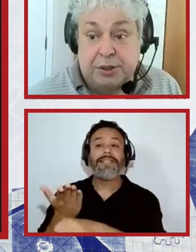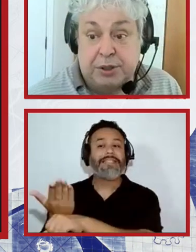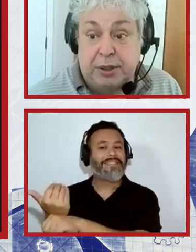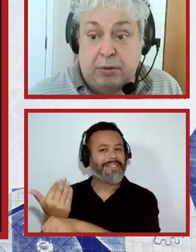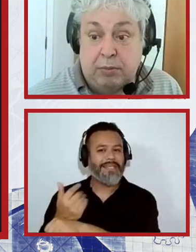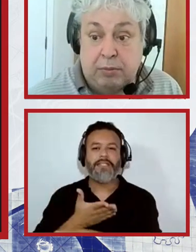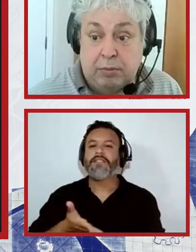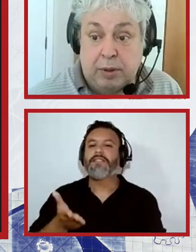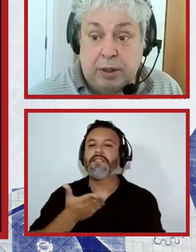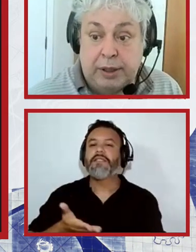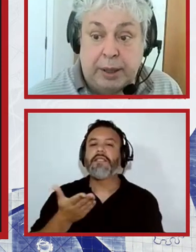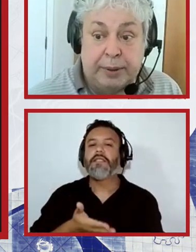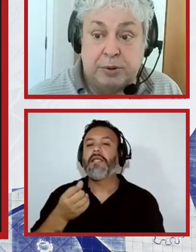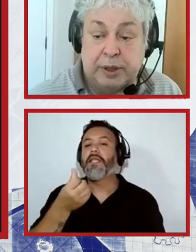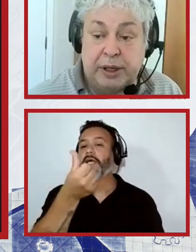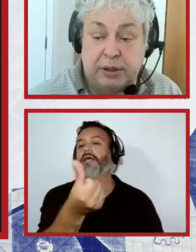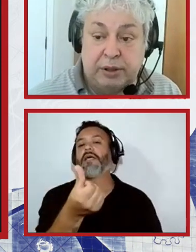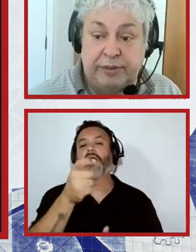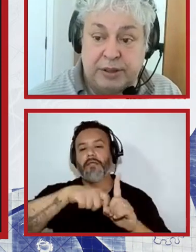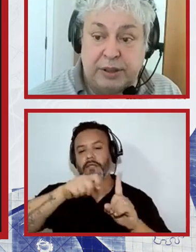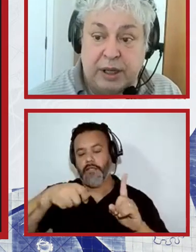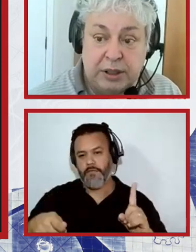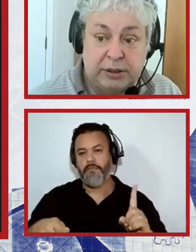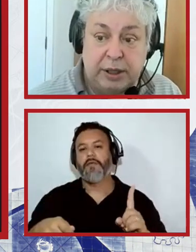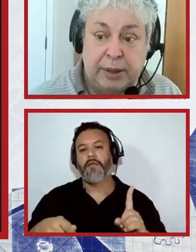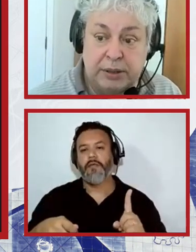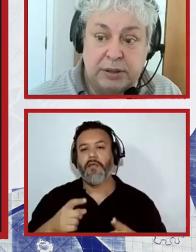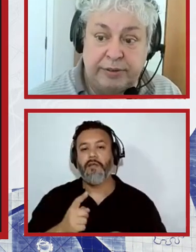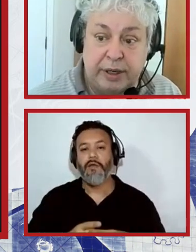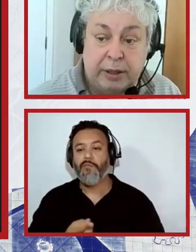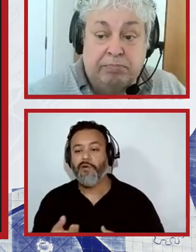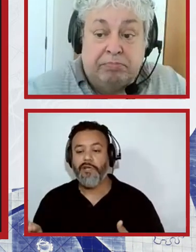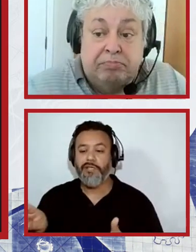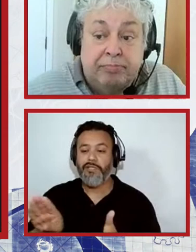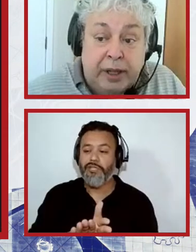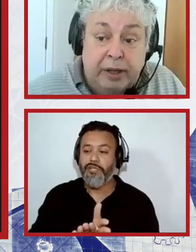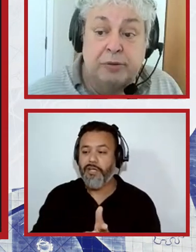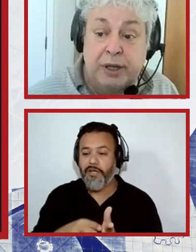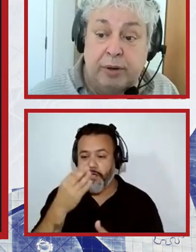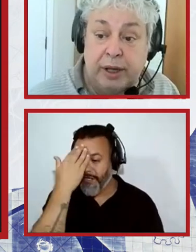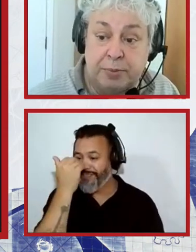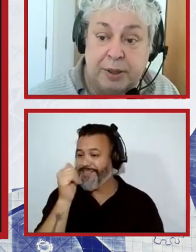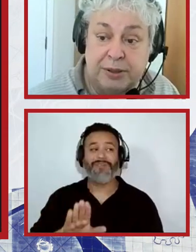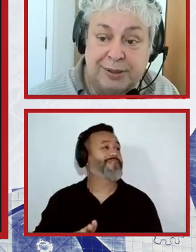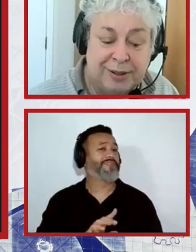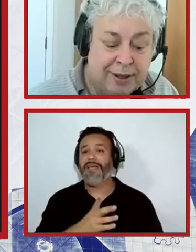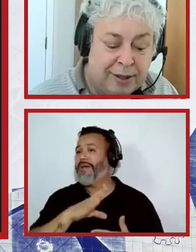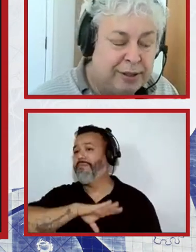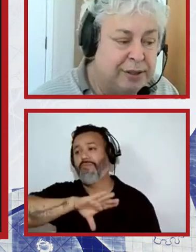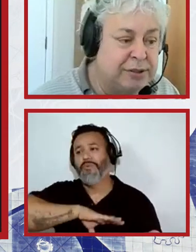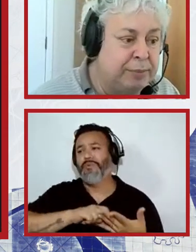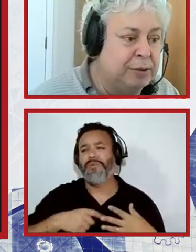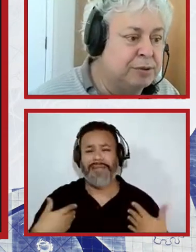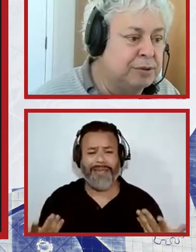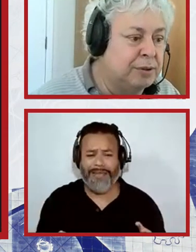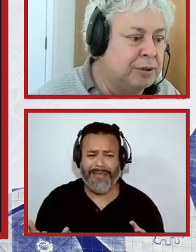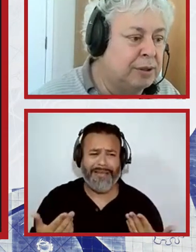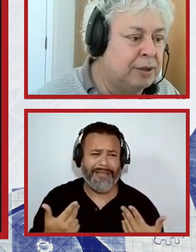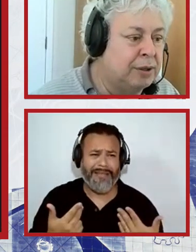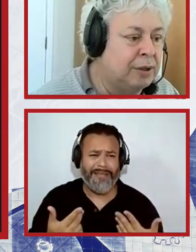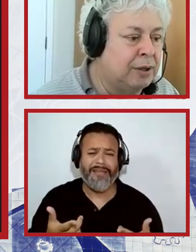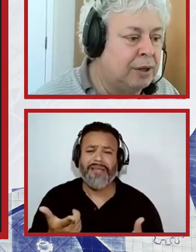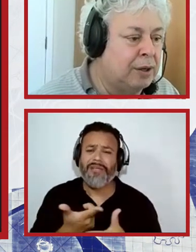tem gente que diz que não, que a pessoa que entra na universidade, ela tem mais a que se virar. Eu não sei qual é a resposta. Queridos